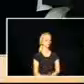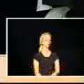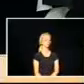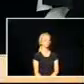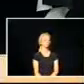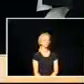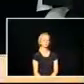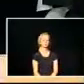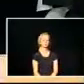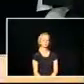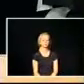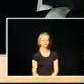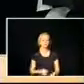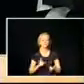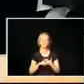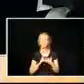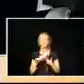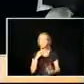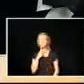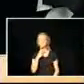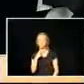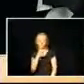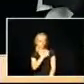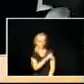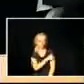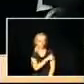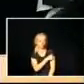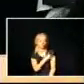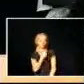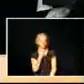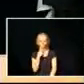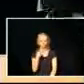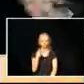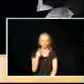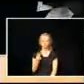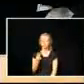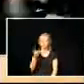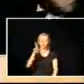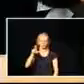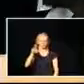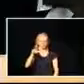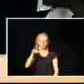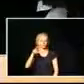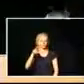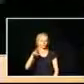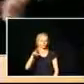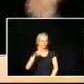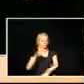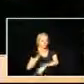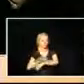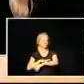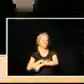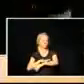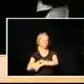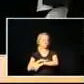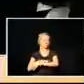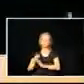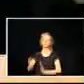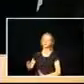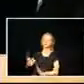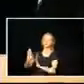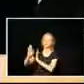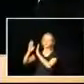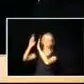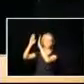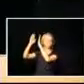banheiro, né? Não poder utilizar um banheiro dentro do prédio ou a própria estrutura do prédio não favorecer, colocando em